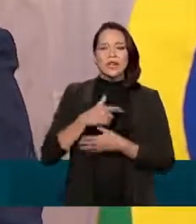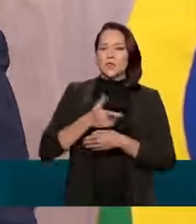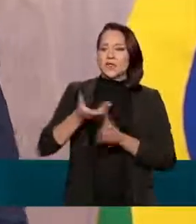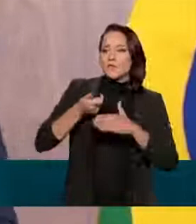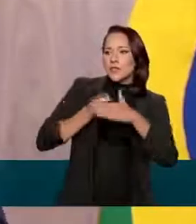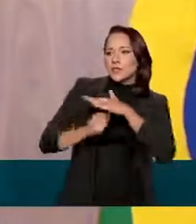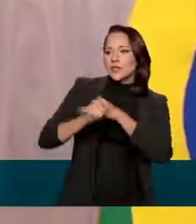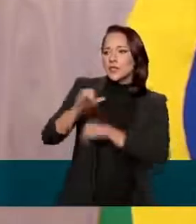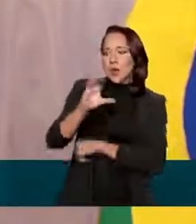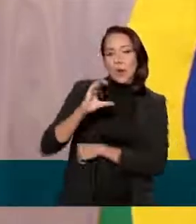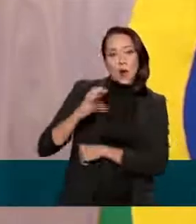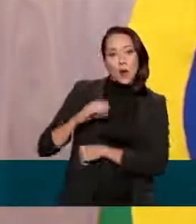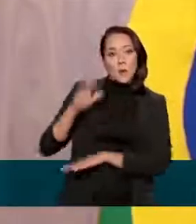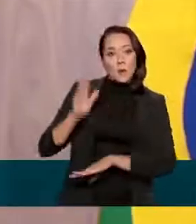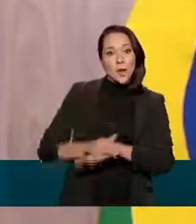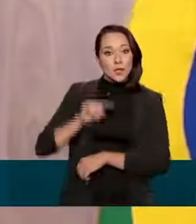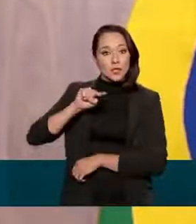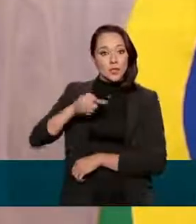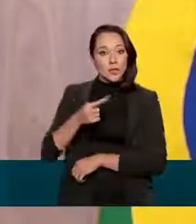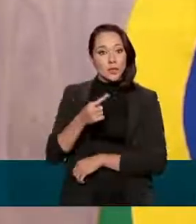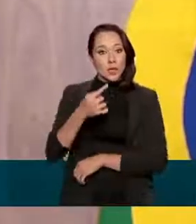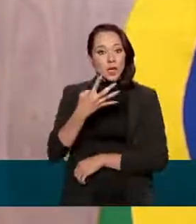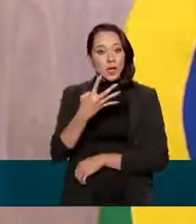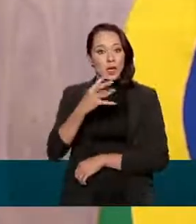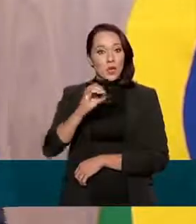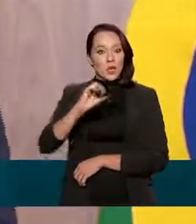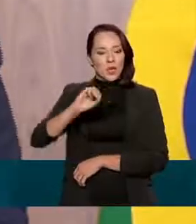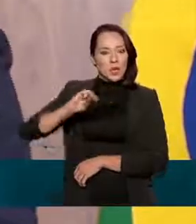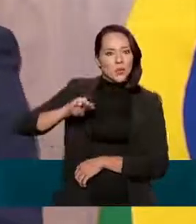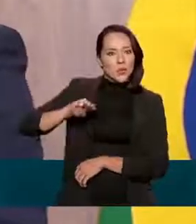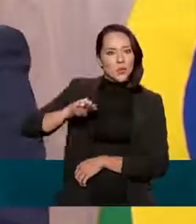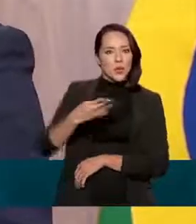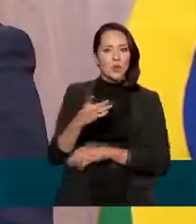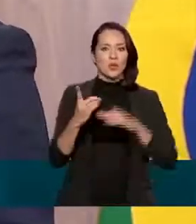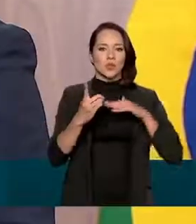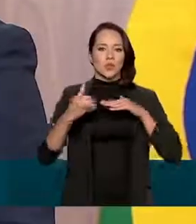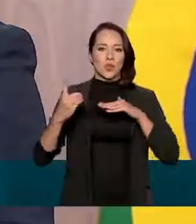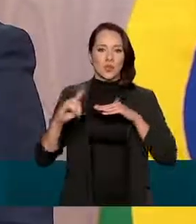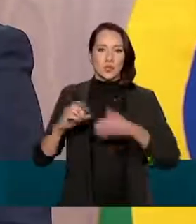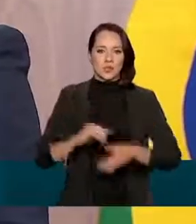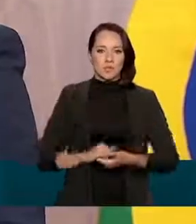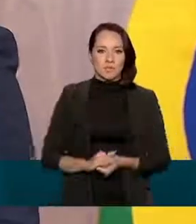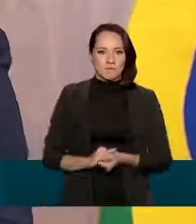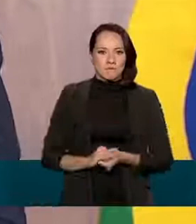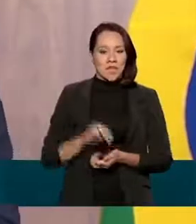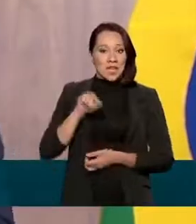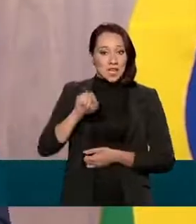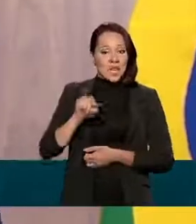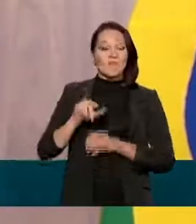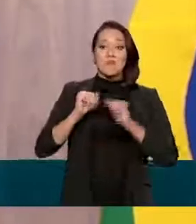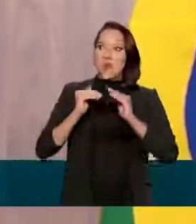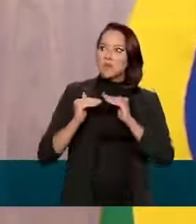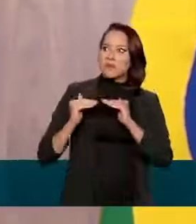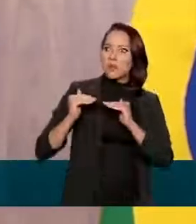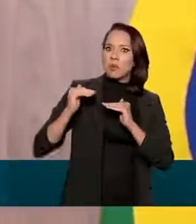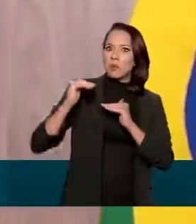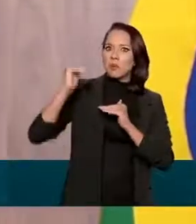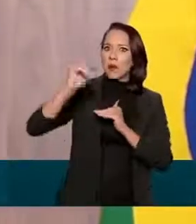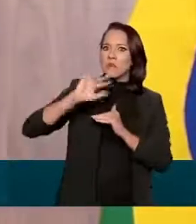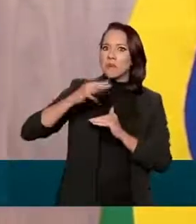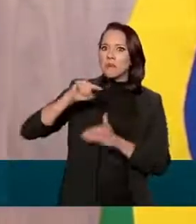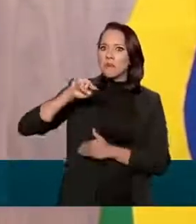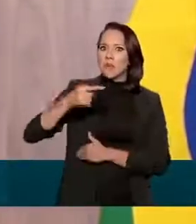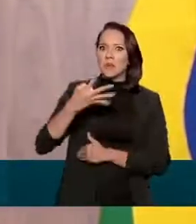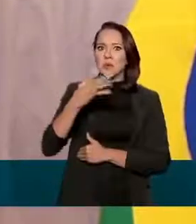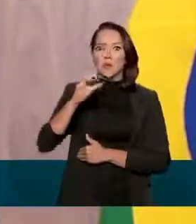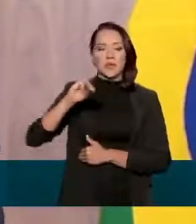Colômbia más de 1.400 milhões de dólares e essa cifra apoio de garagem operar nos dois